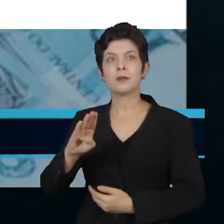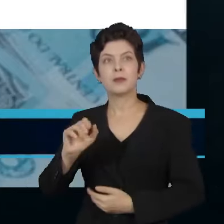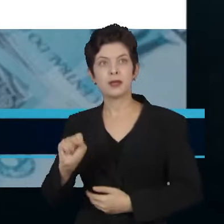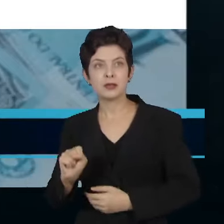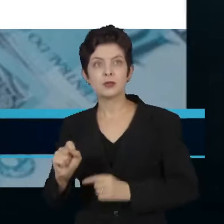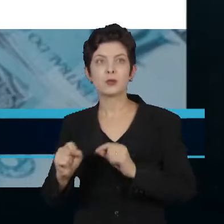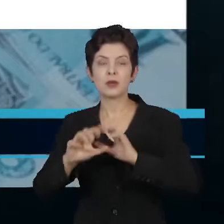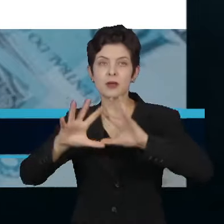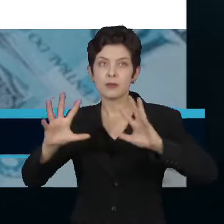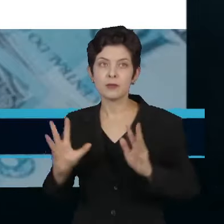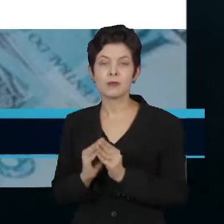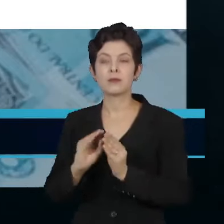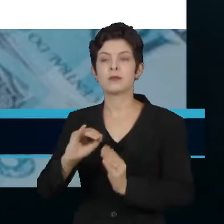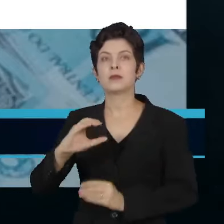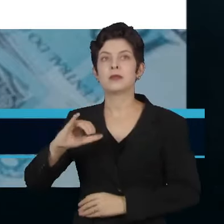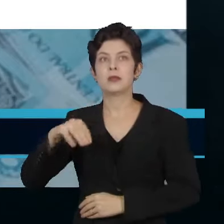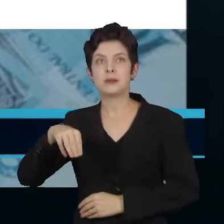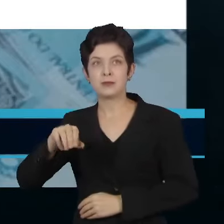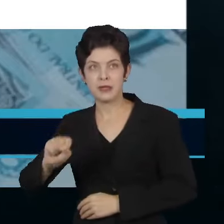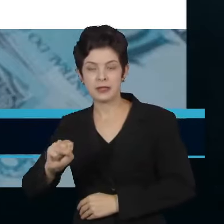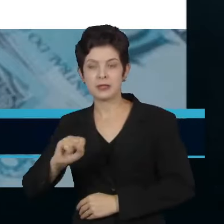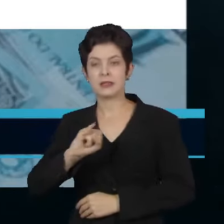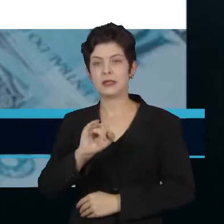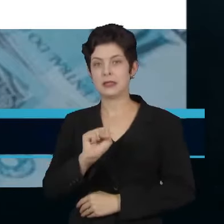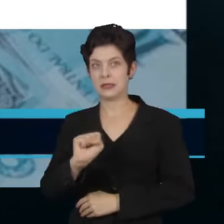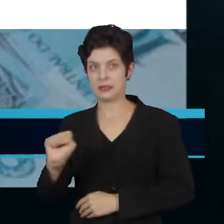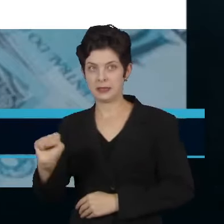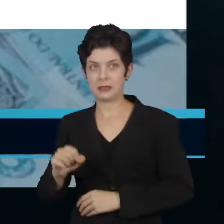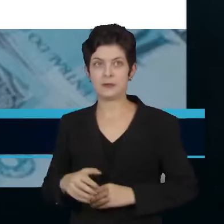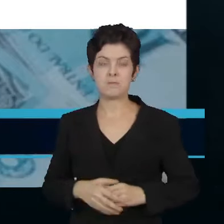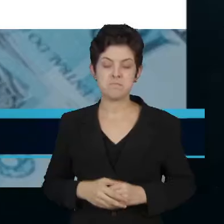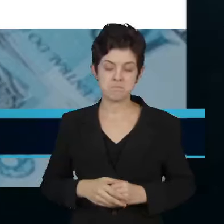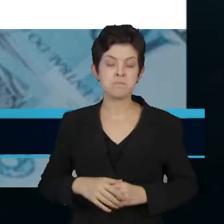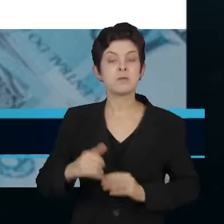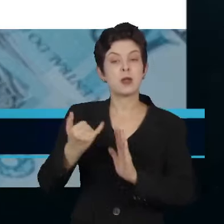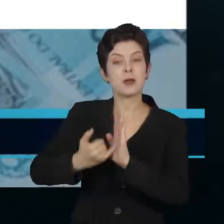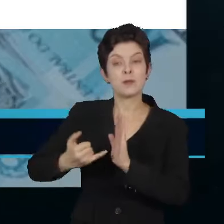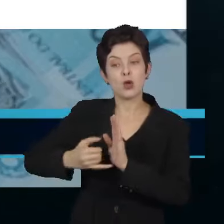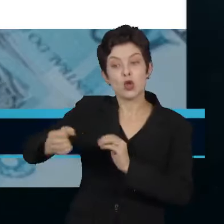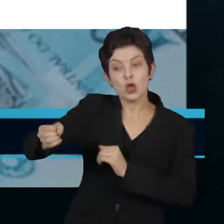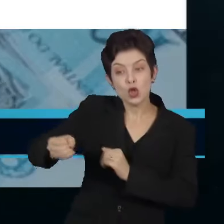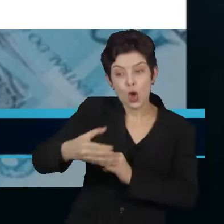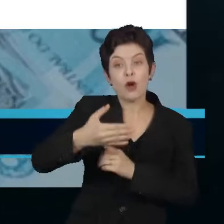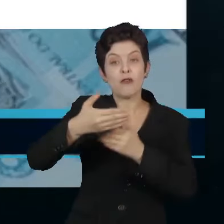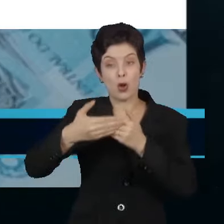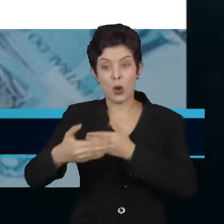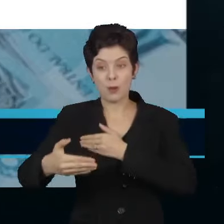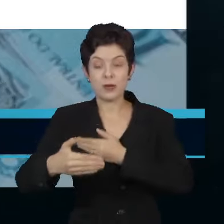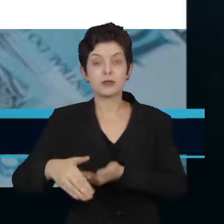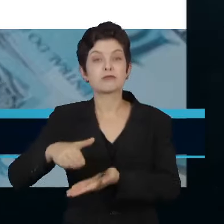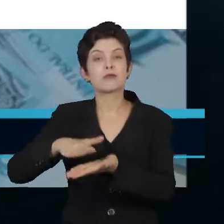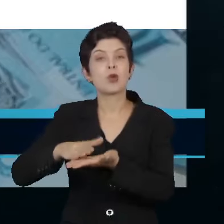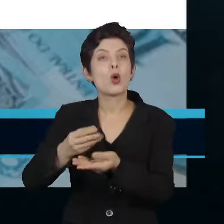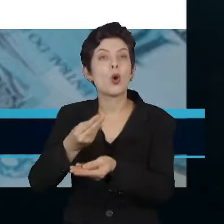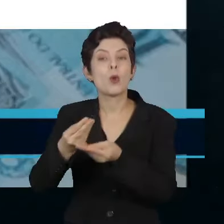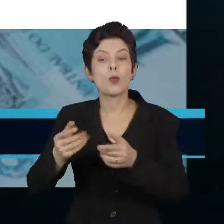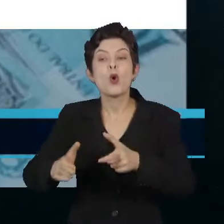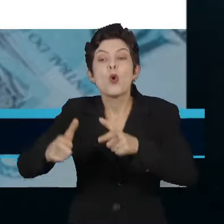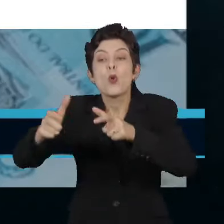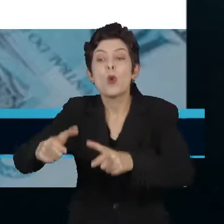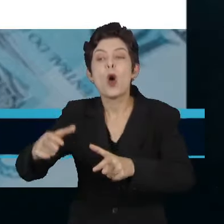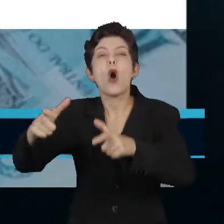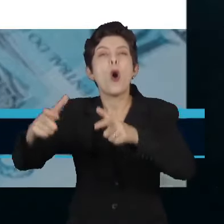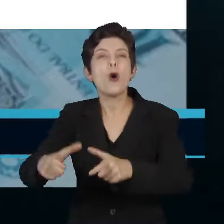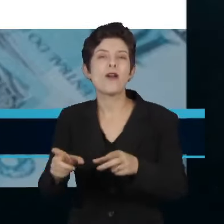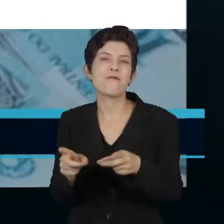englobando ICMS e ISS. Quando os novos tributos entrarem em vigor, a cobrança passará a ser feita no local onde o bem